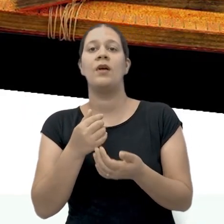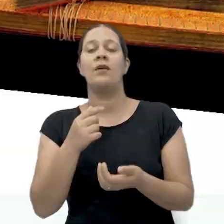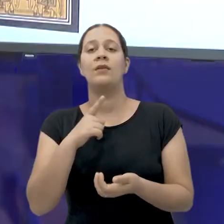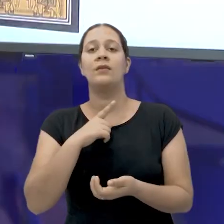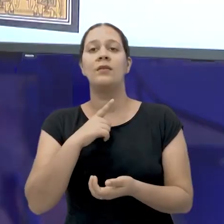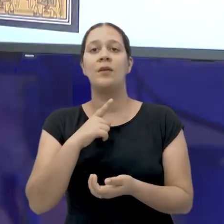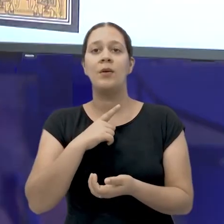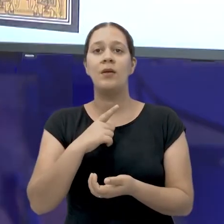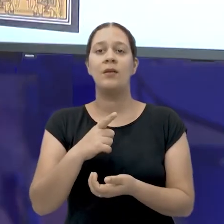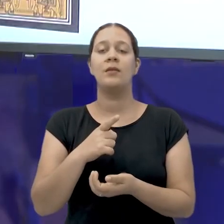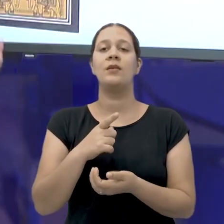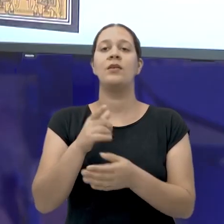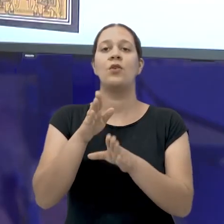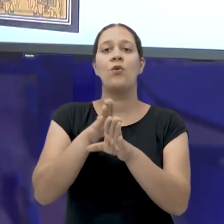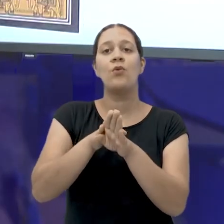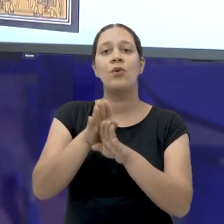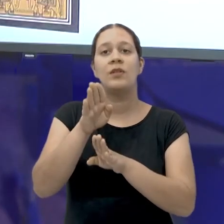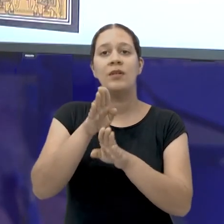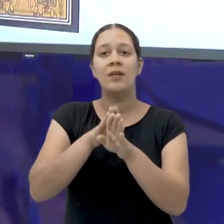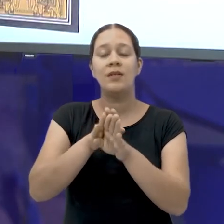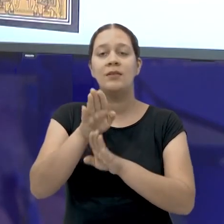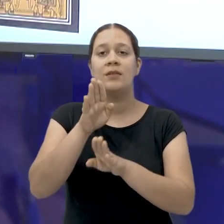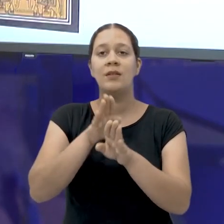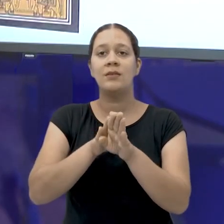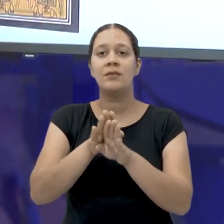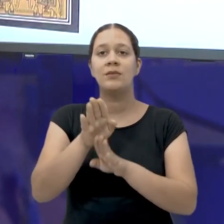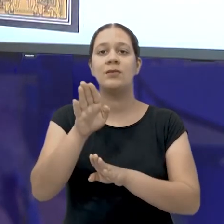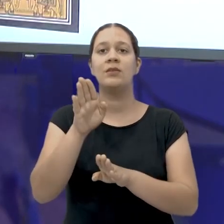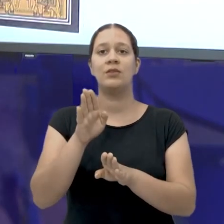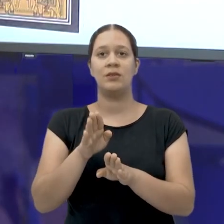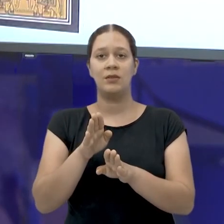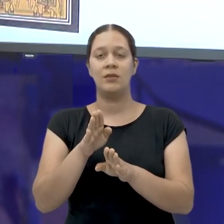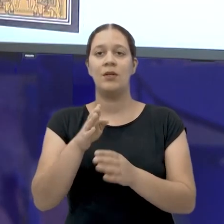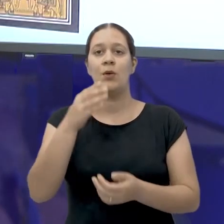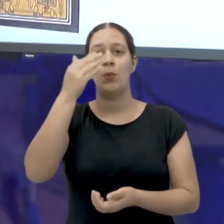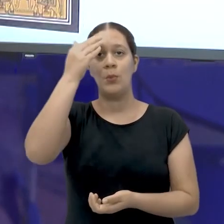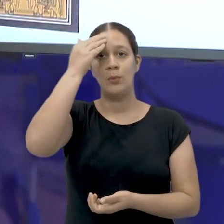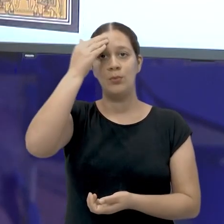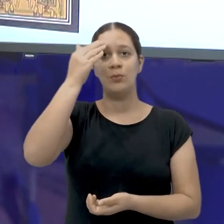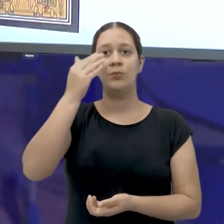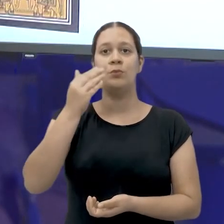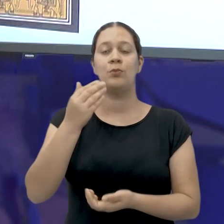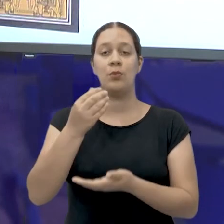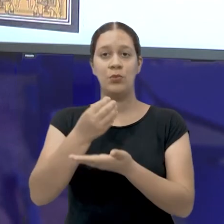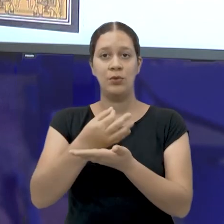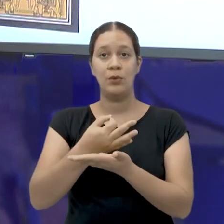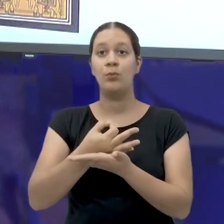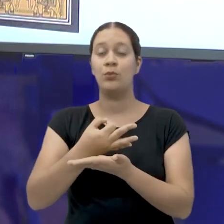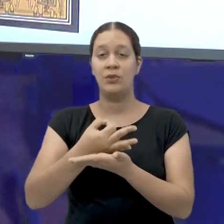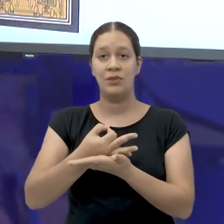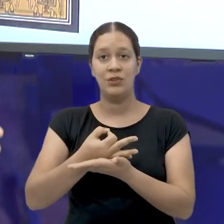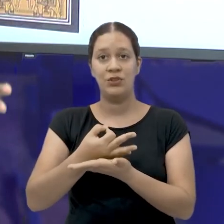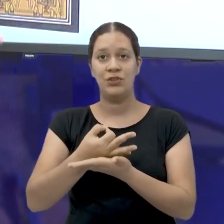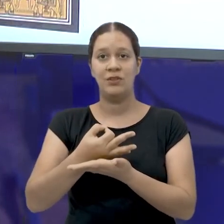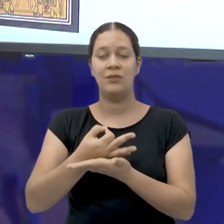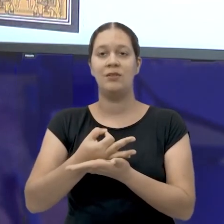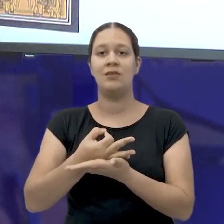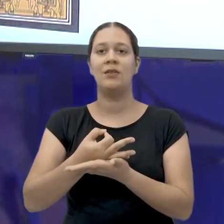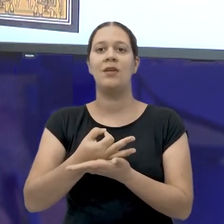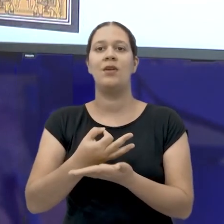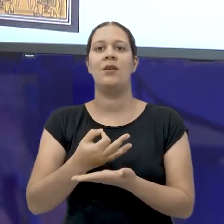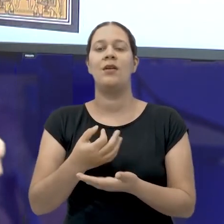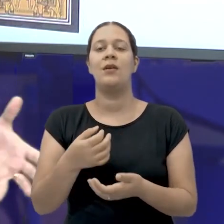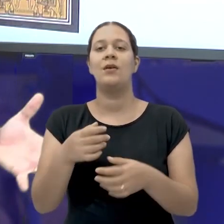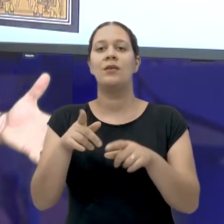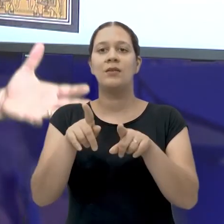livros sagrados, orientações para os budistas, para aqueles que têm, na perspectiva